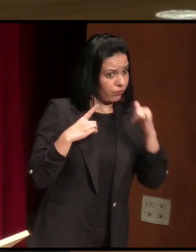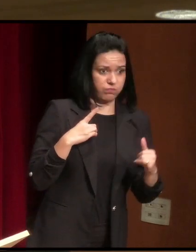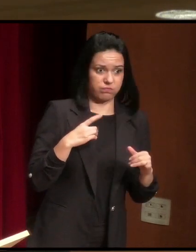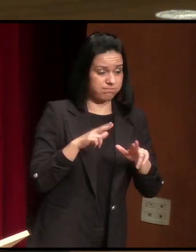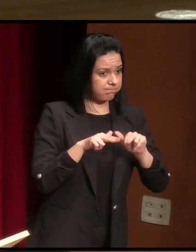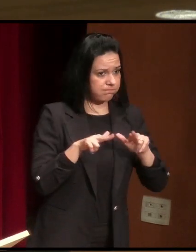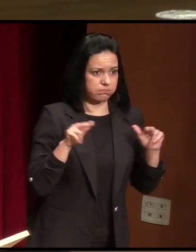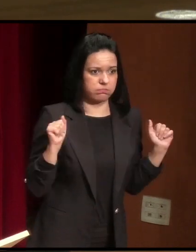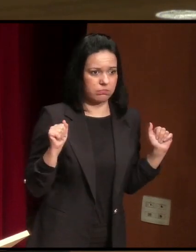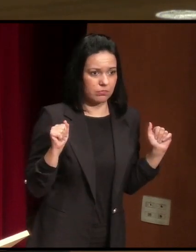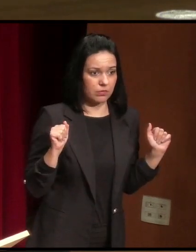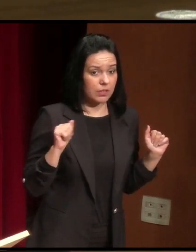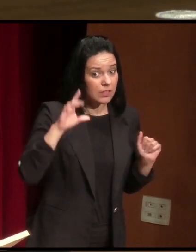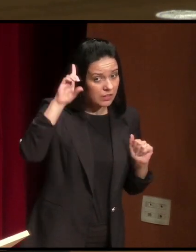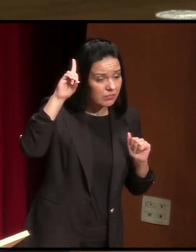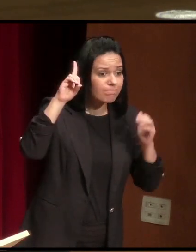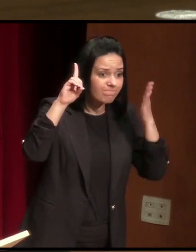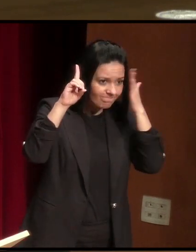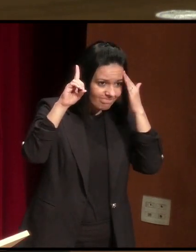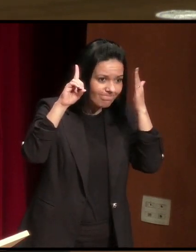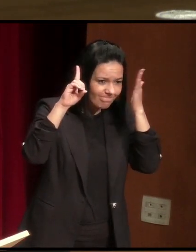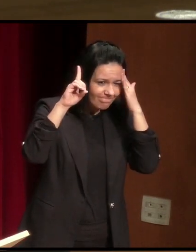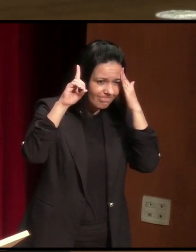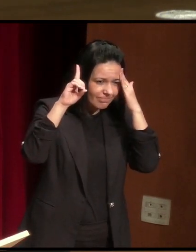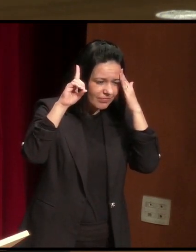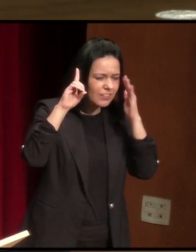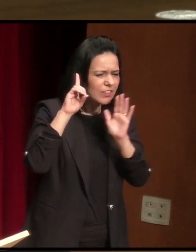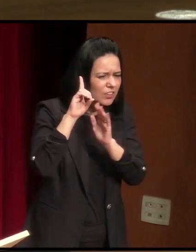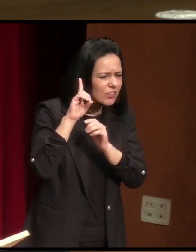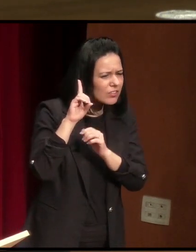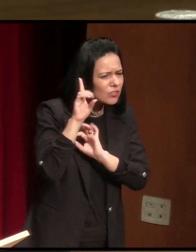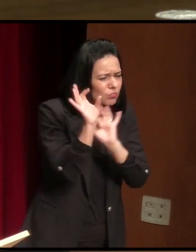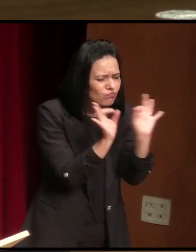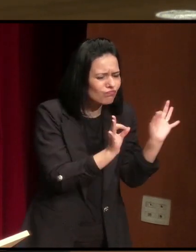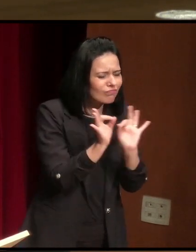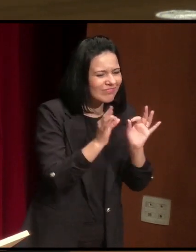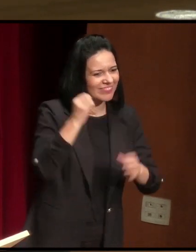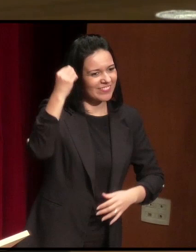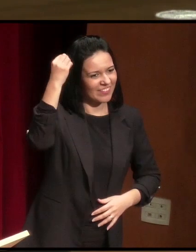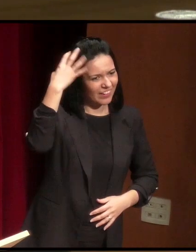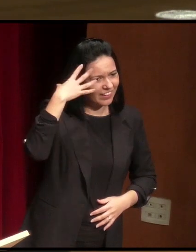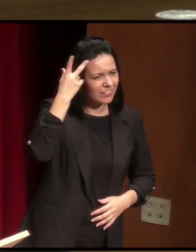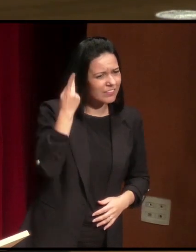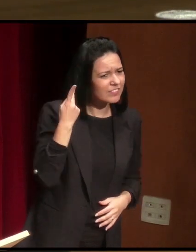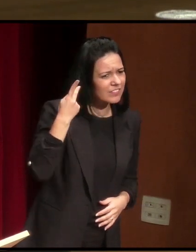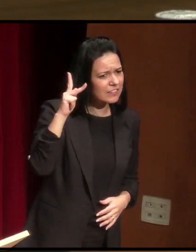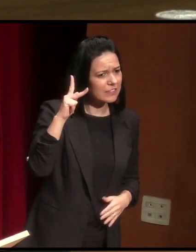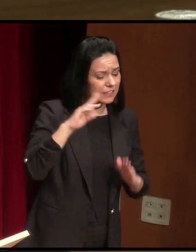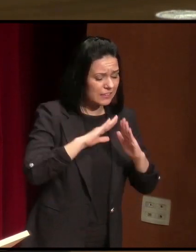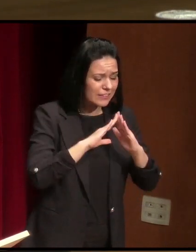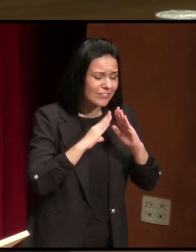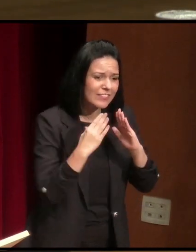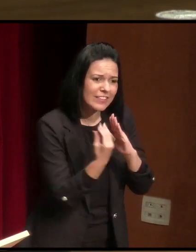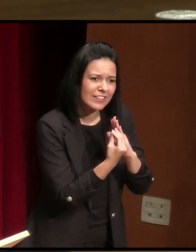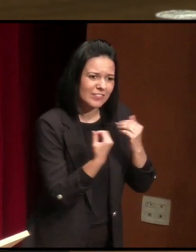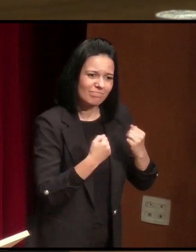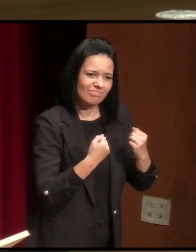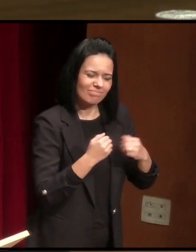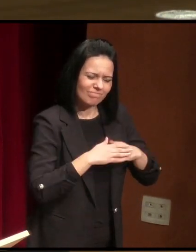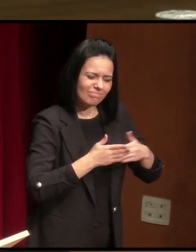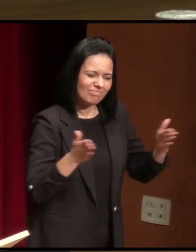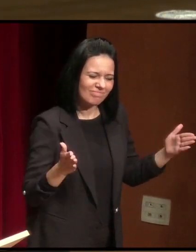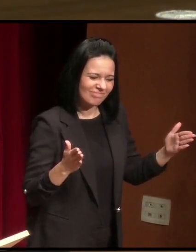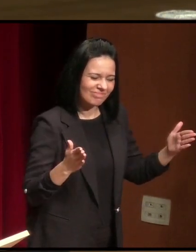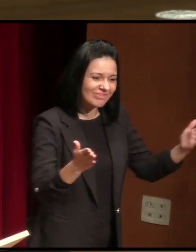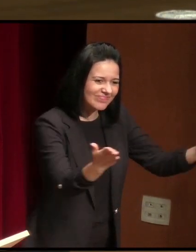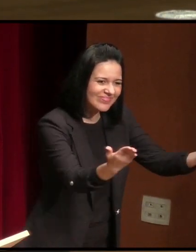Porque Deus sabe de todas as coisas e Ele age na sua multiforme graça. Então a igreja tem que abrir os braços e perguntar como